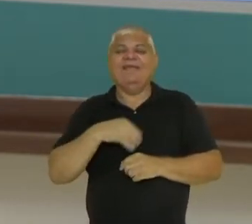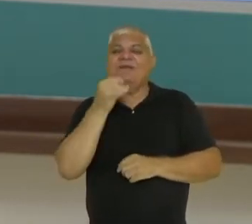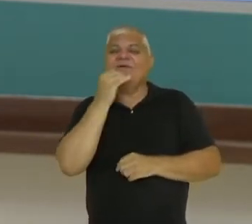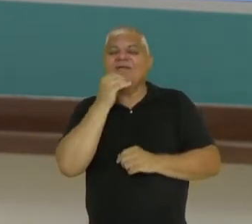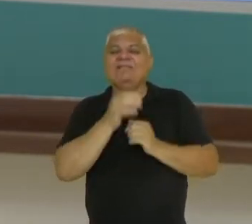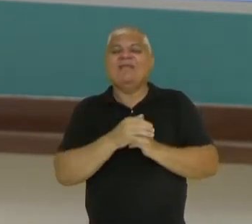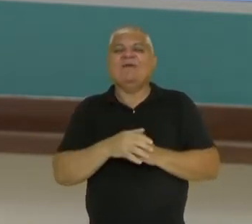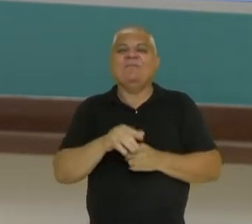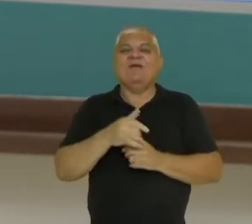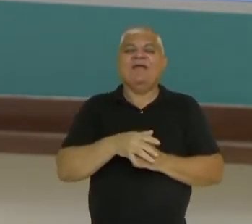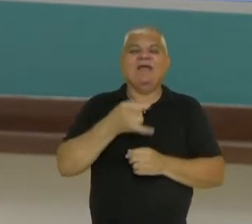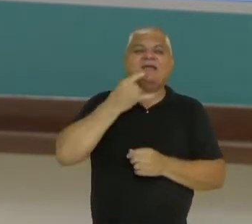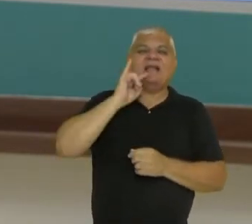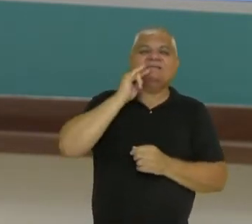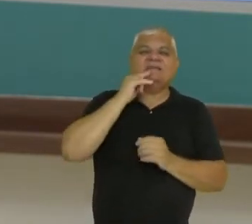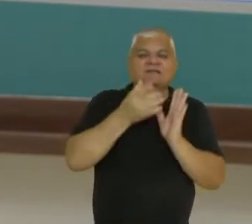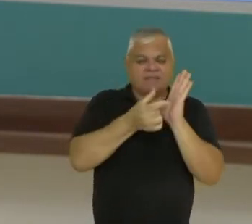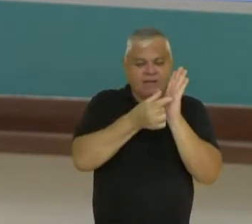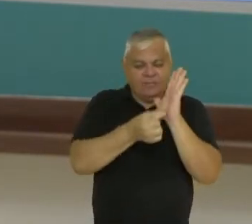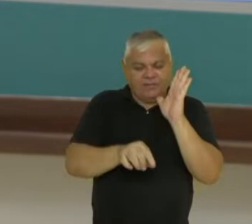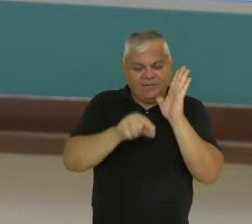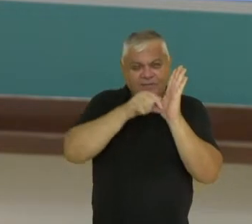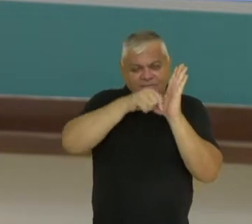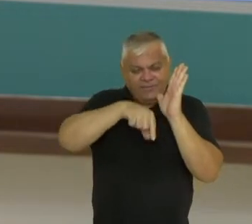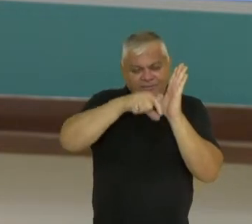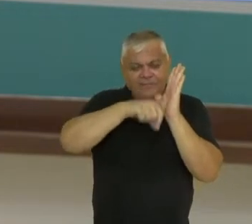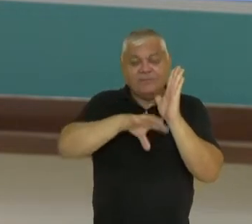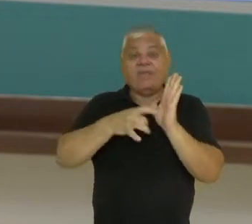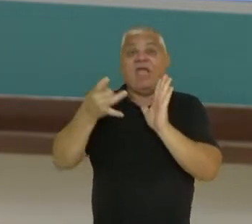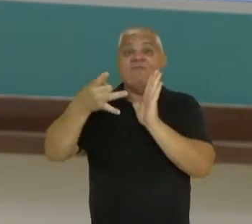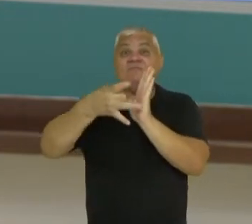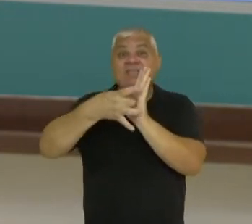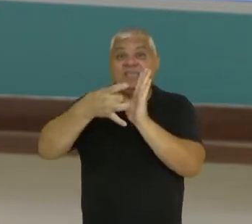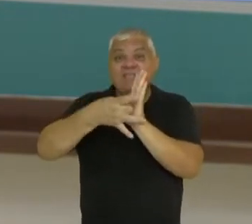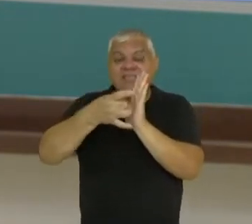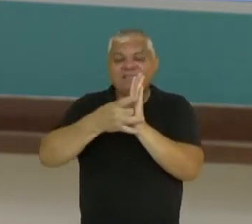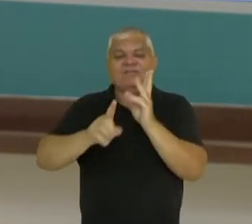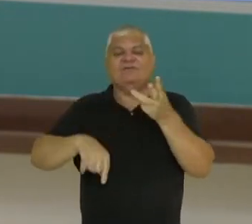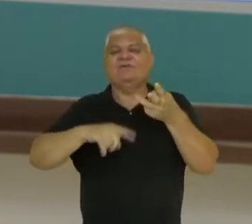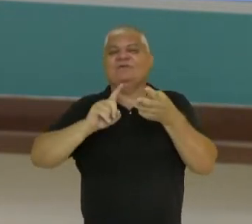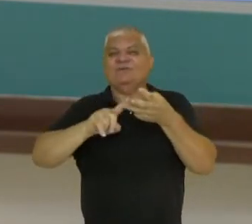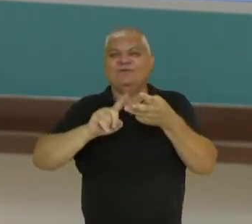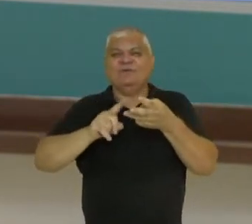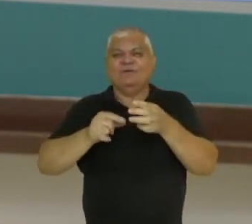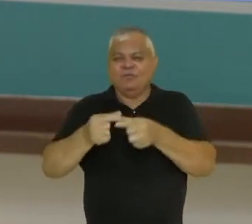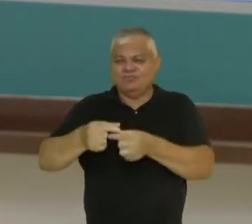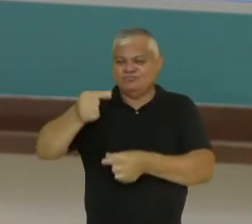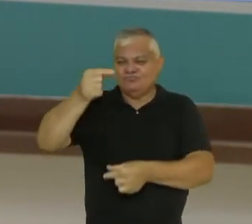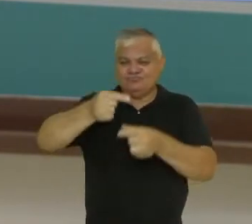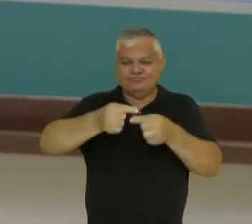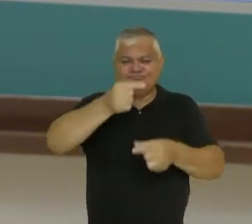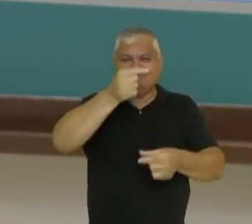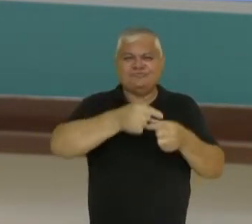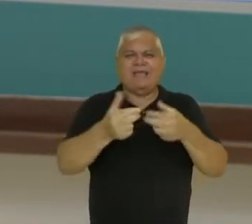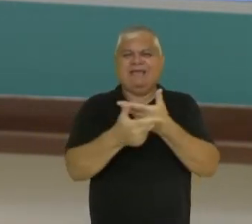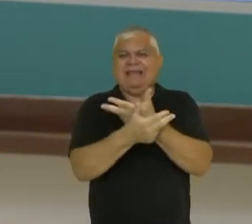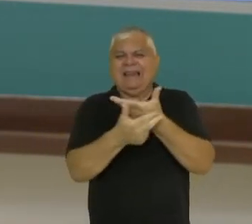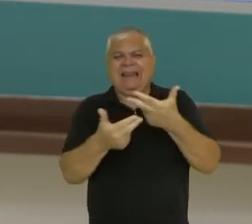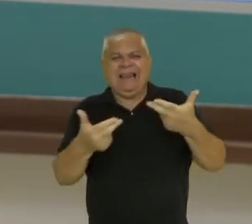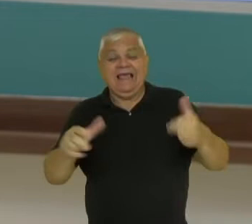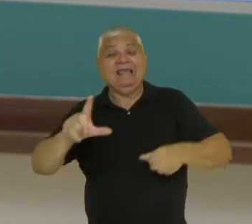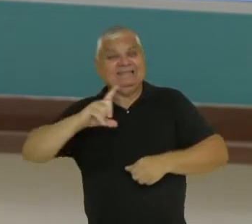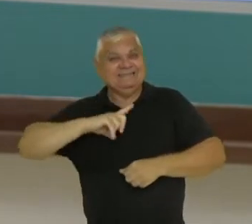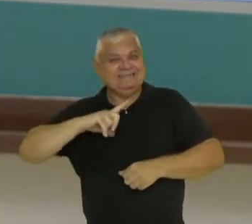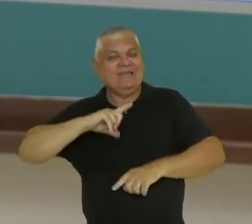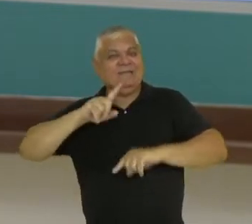processos de fermentação. A grande parte das vidrarias que temos em laboratórios, béqueres, balões de fundo chato, entre outras